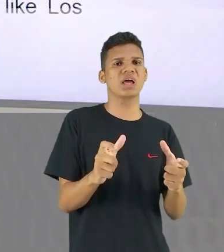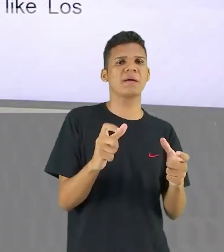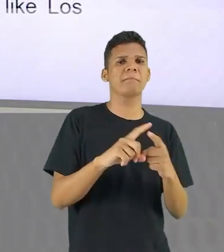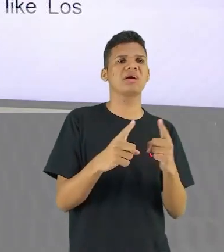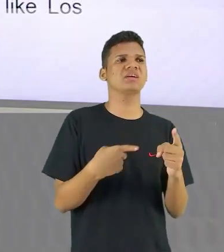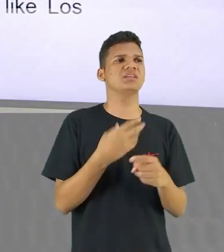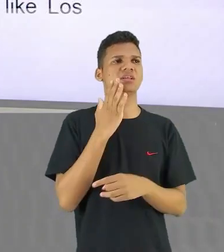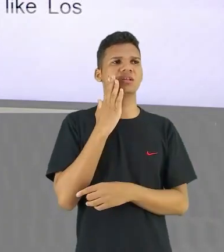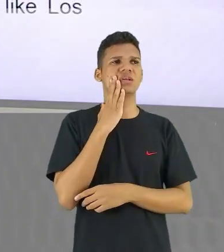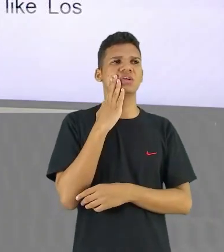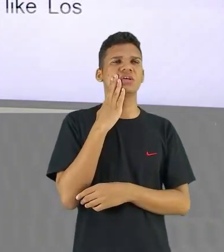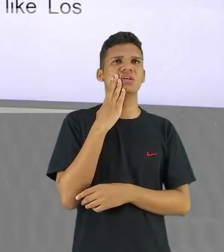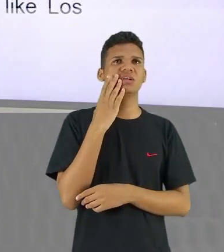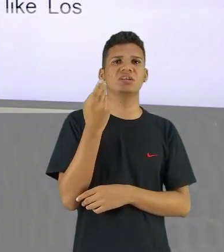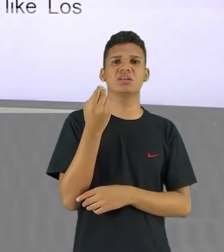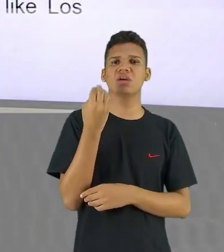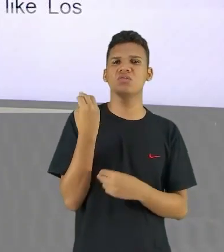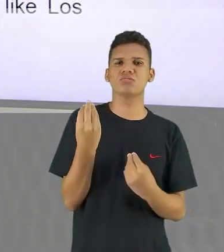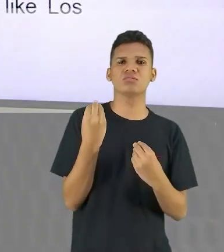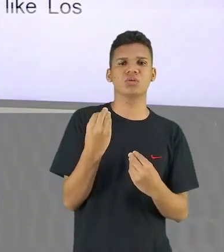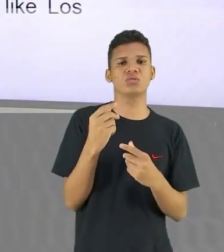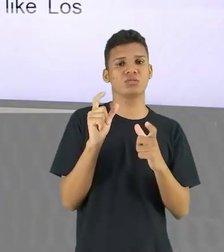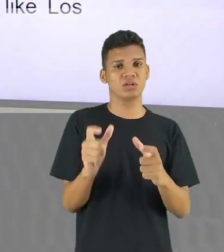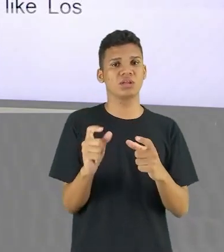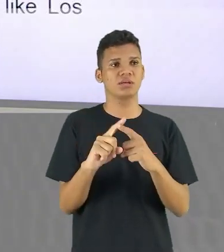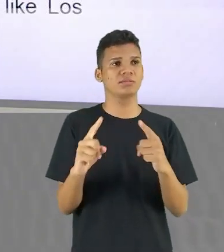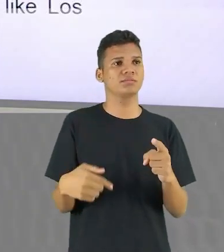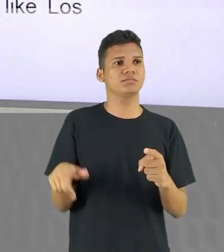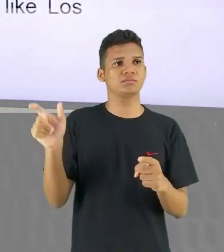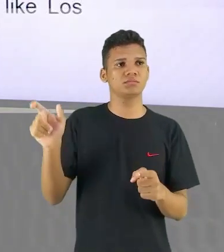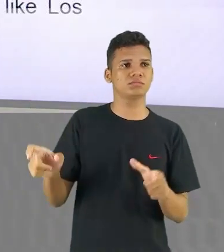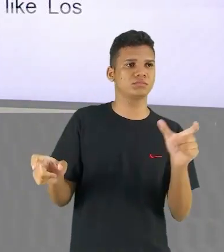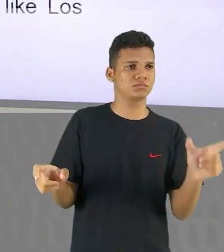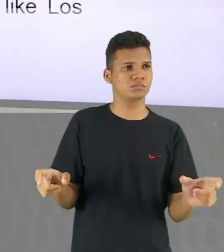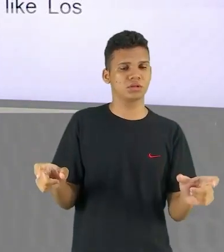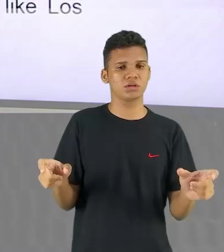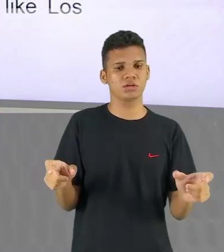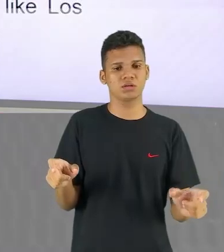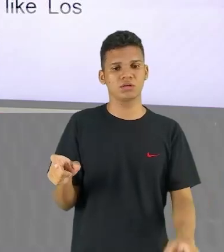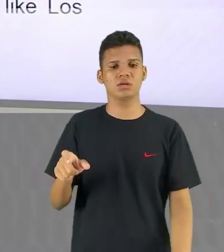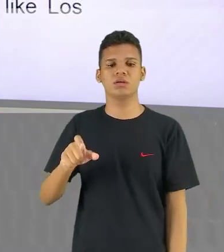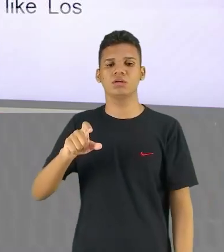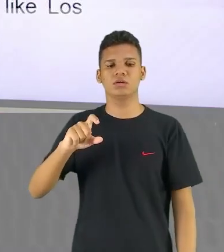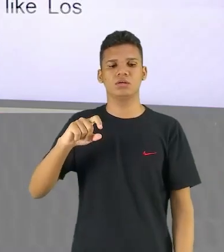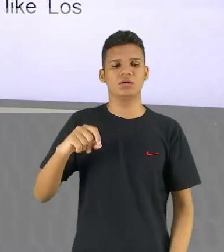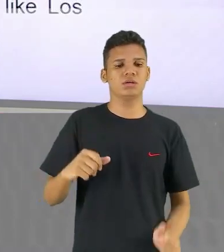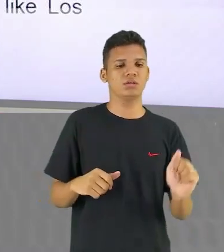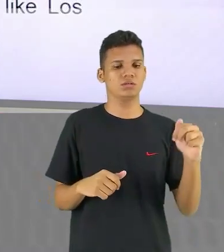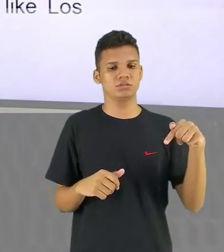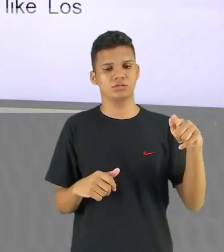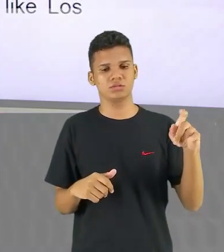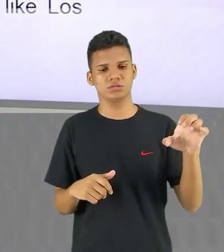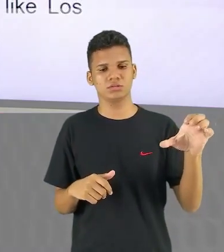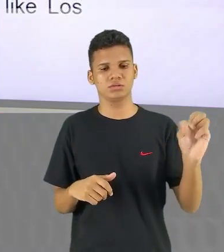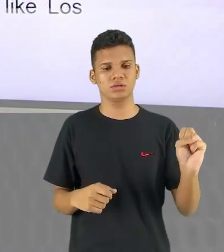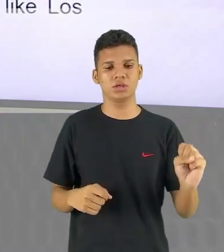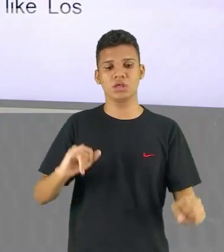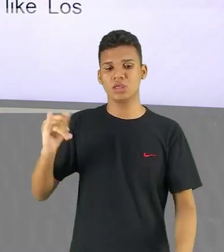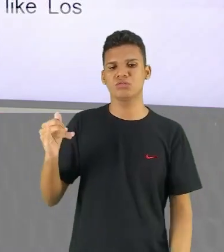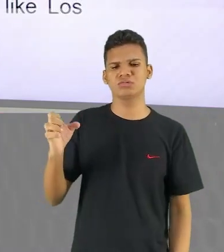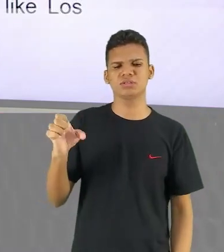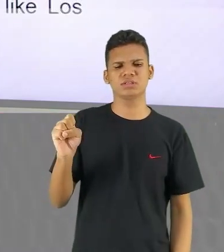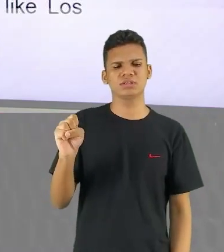que esses dois personagens, a Celine e o Jesse, veem lugares, como que é a percepção